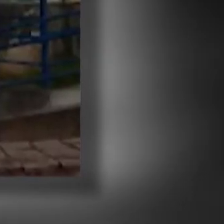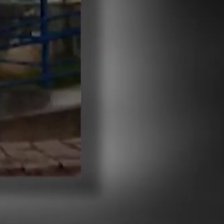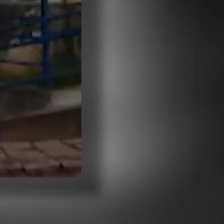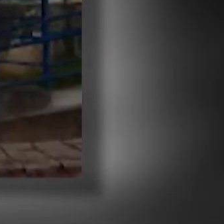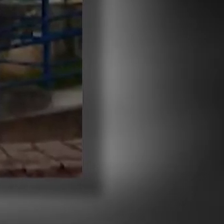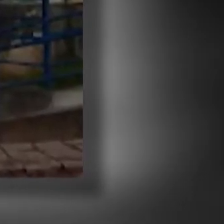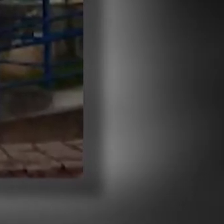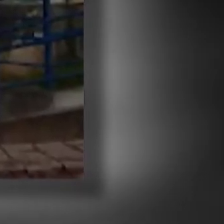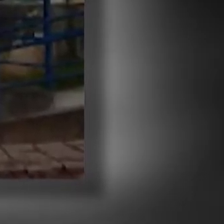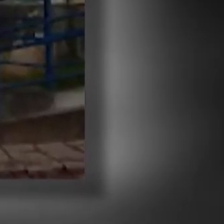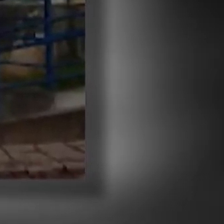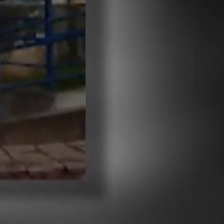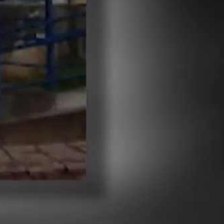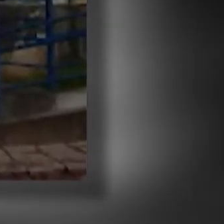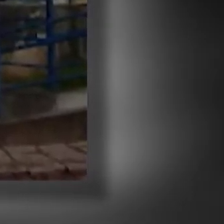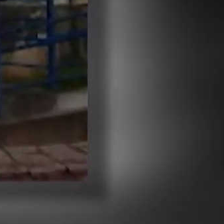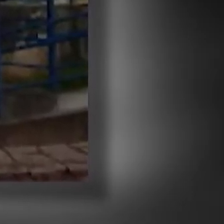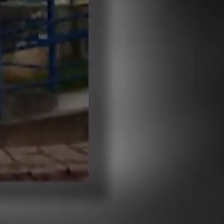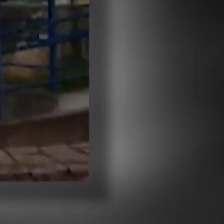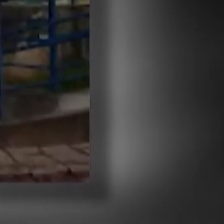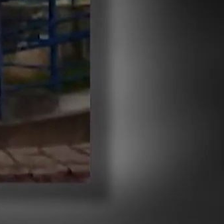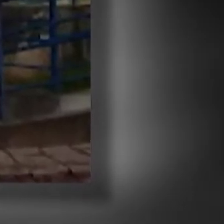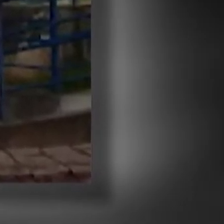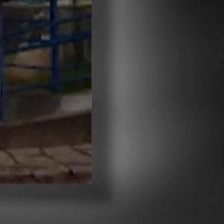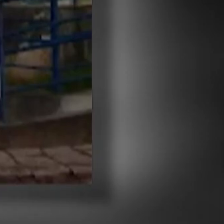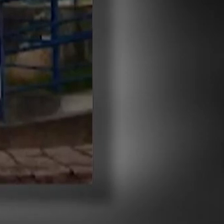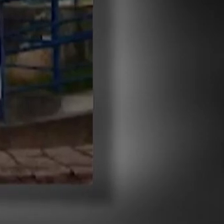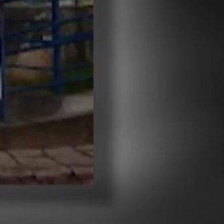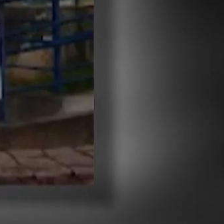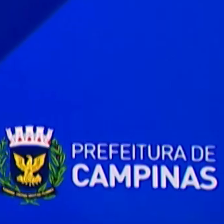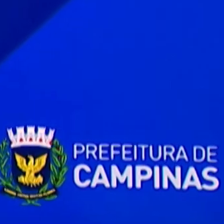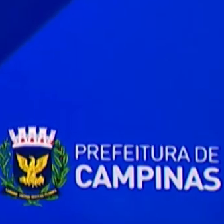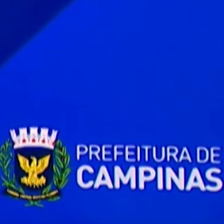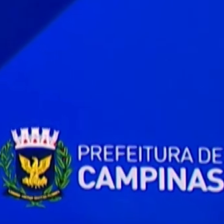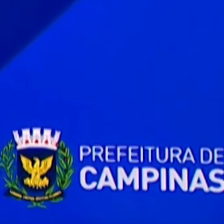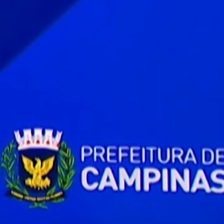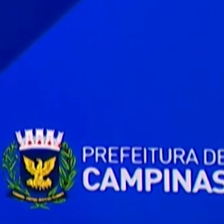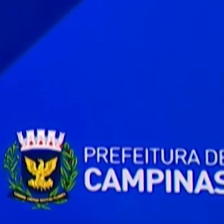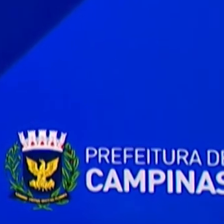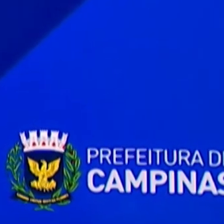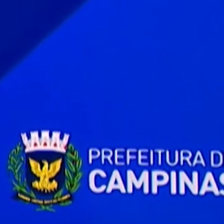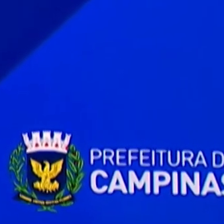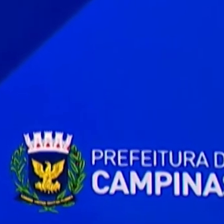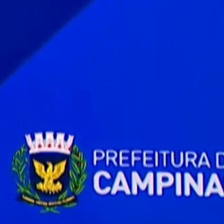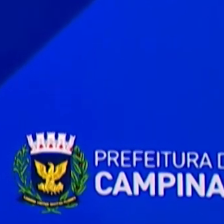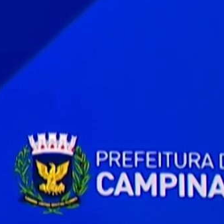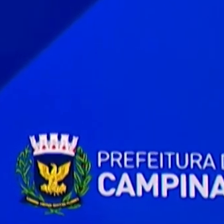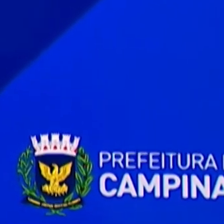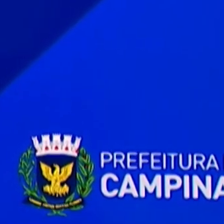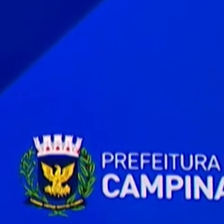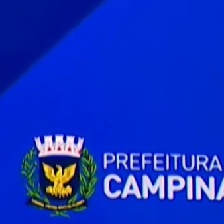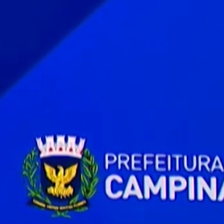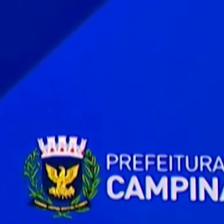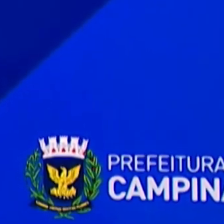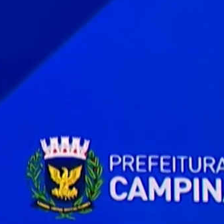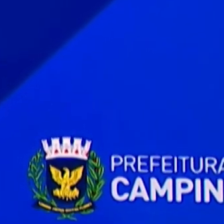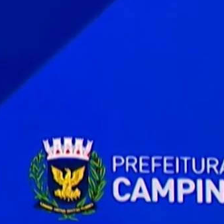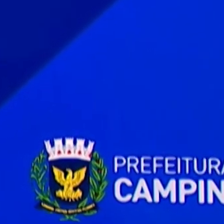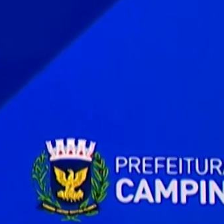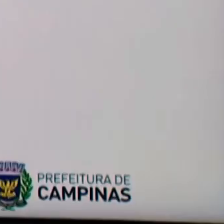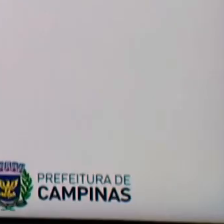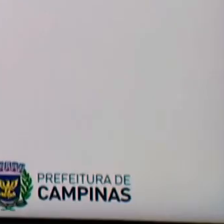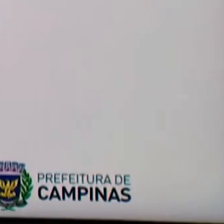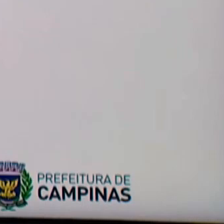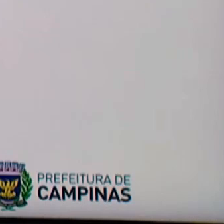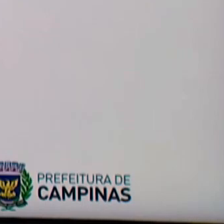Policlínica 3, nas especialidades gastroclínica e ultrassonografia. A ideia é reduzir e redirecionar as